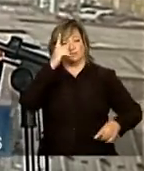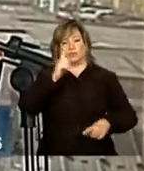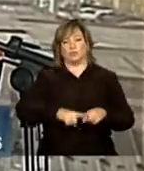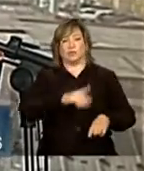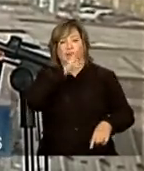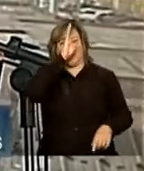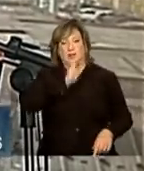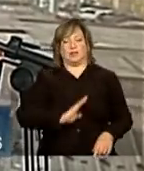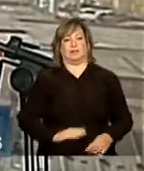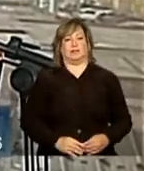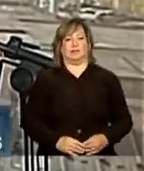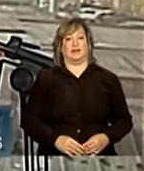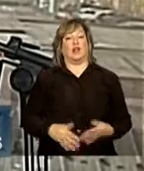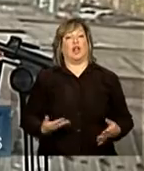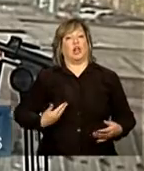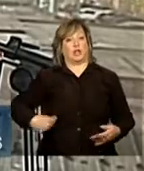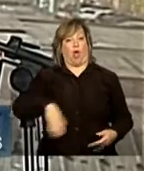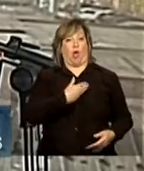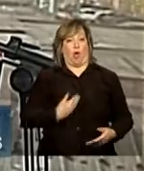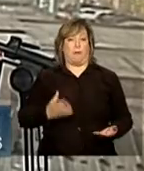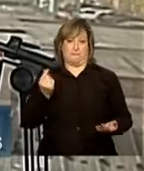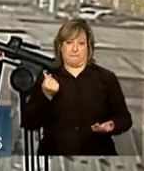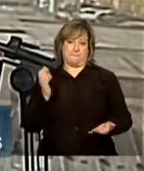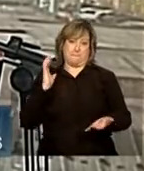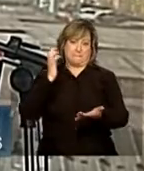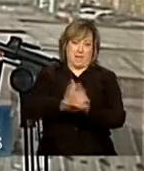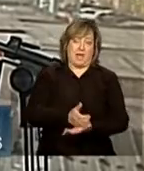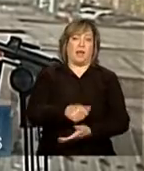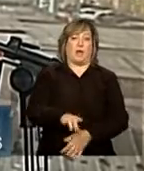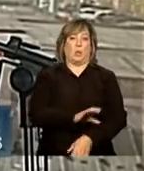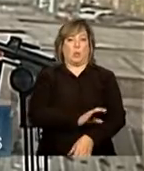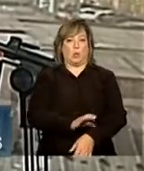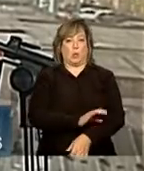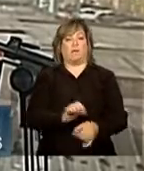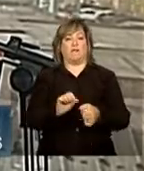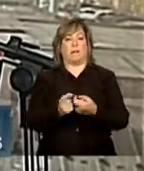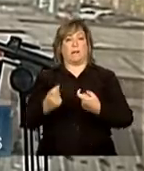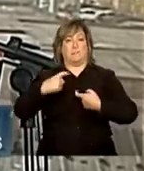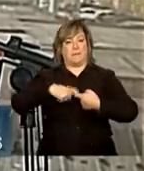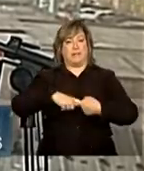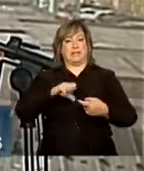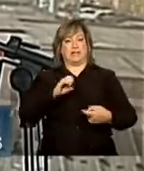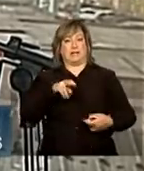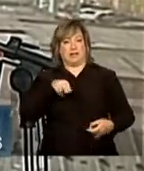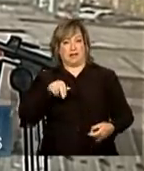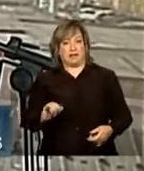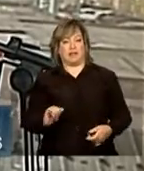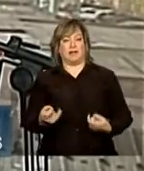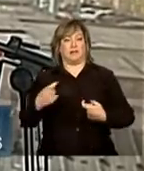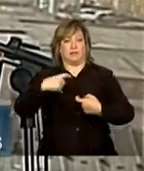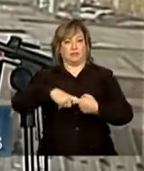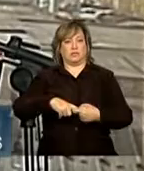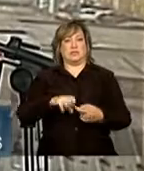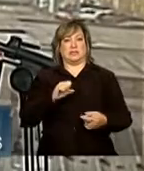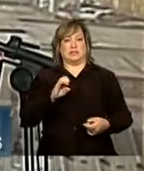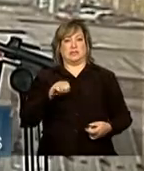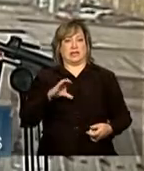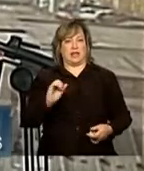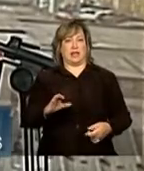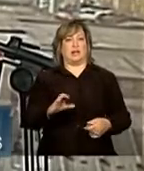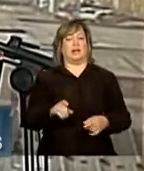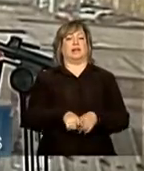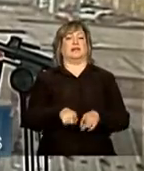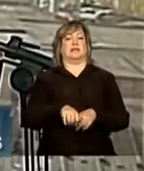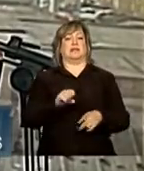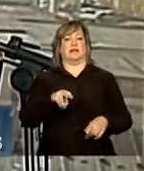gratuito. Nós pagamos o curso fazendo uma parceria com o Senai, com o Senac, com o Senar e com o